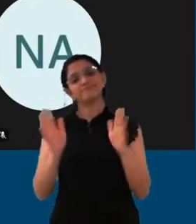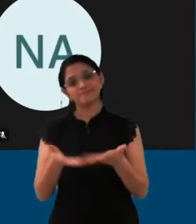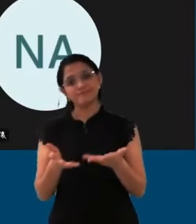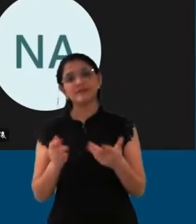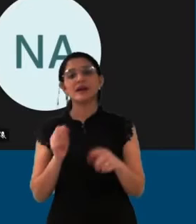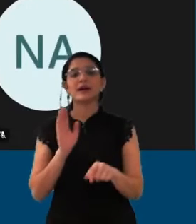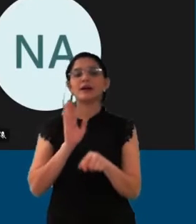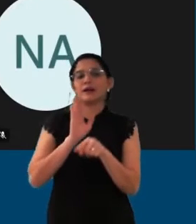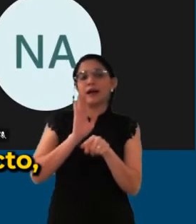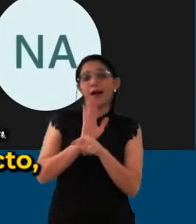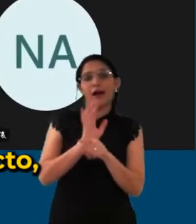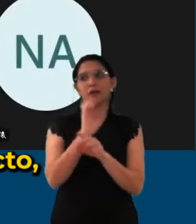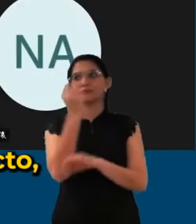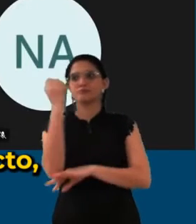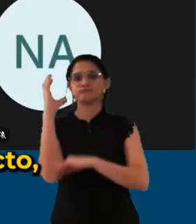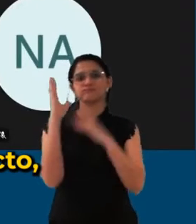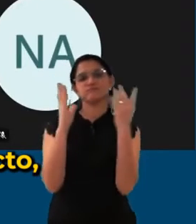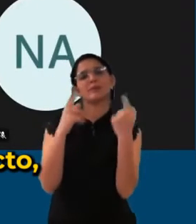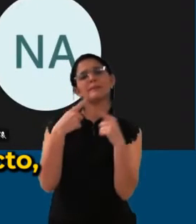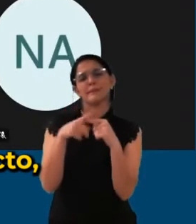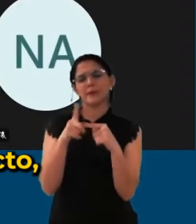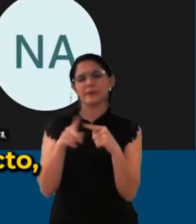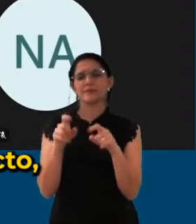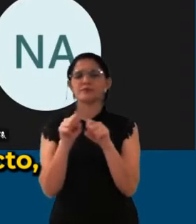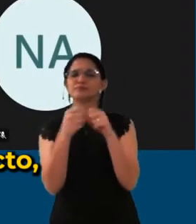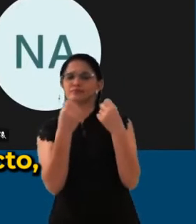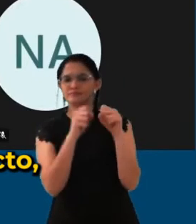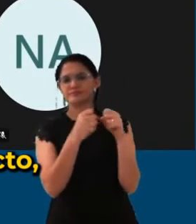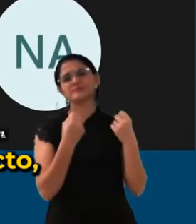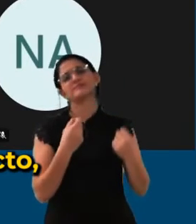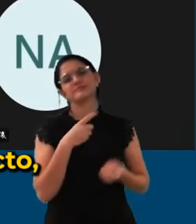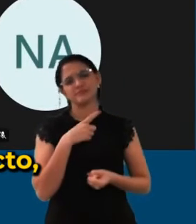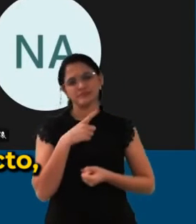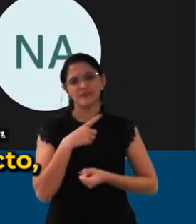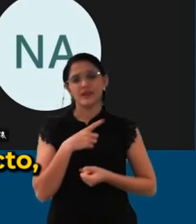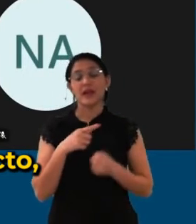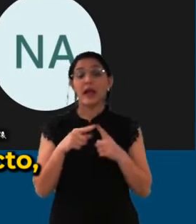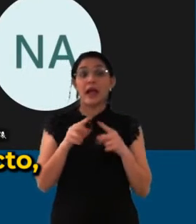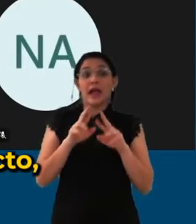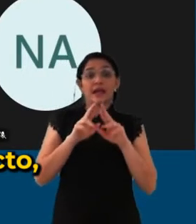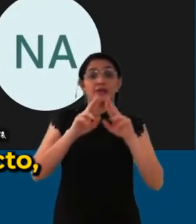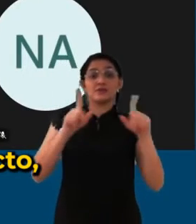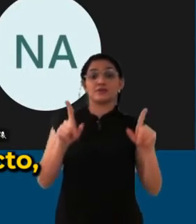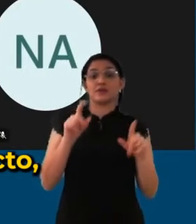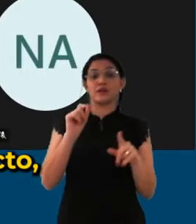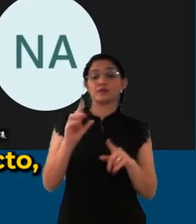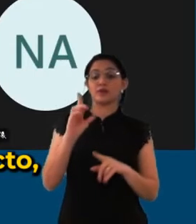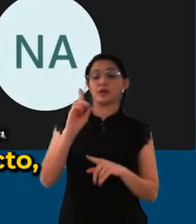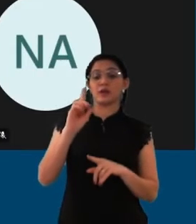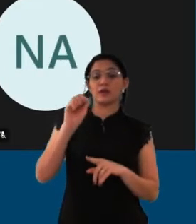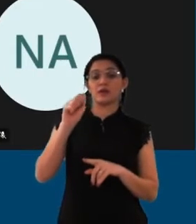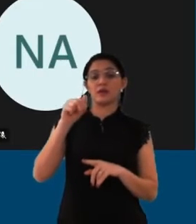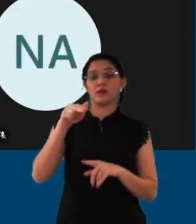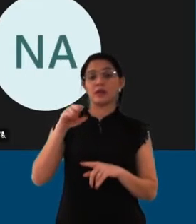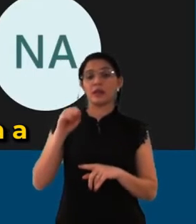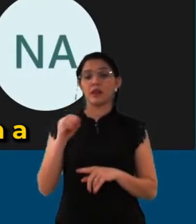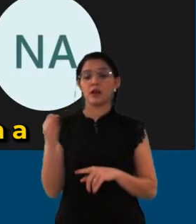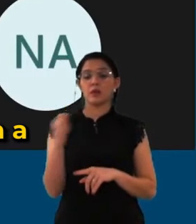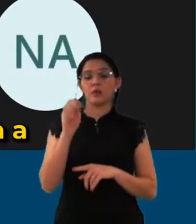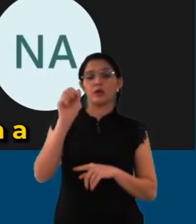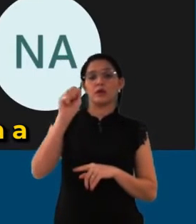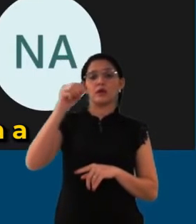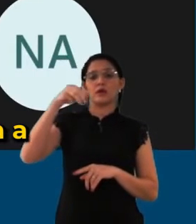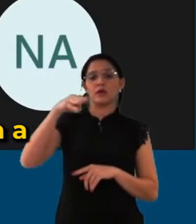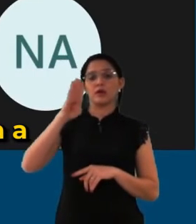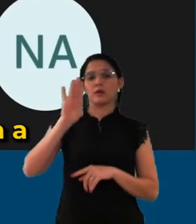ambiental, né? A gente tem que fazer essa diferença porque o dano ambiental ele é um impacto, digamos, definitivo, né?